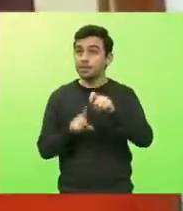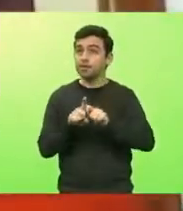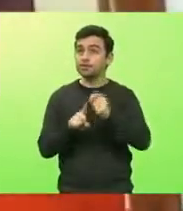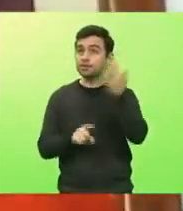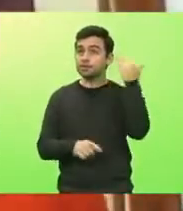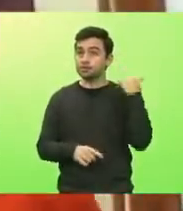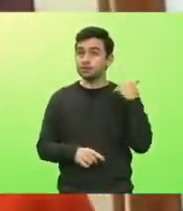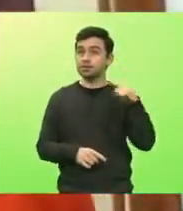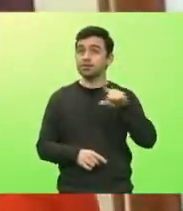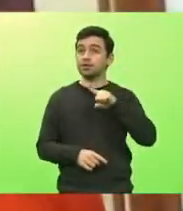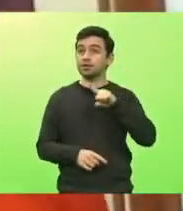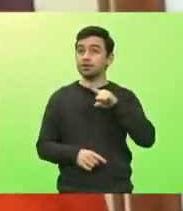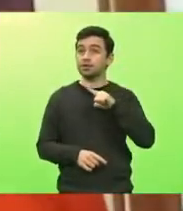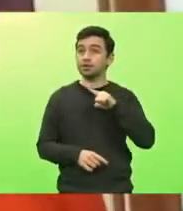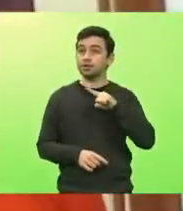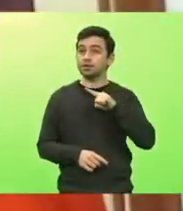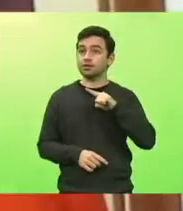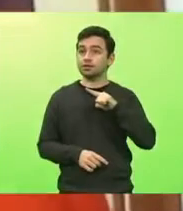tinha